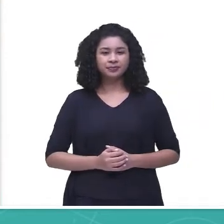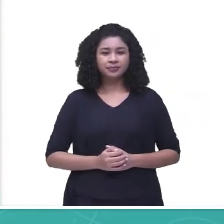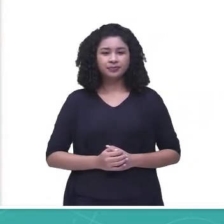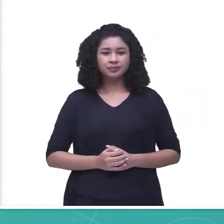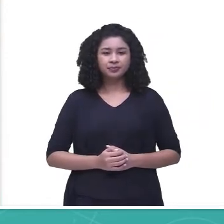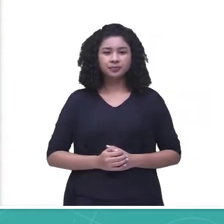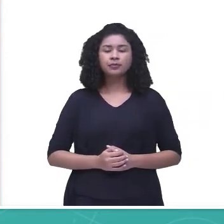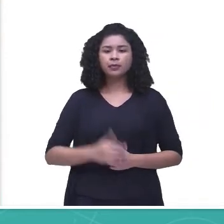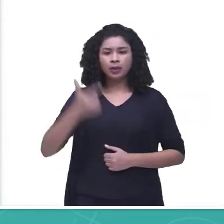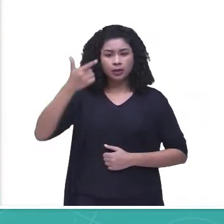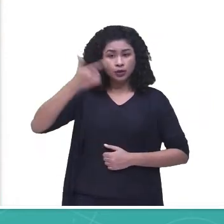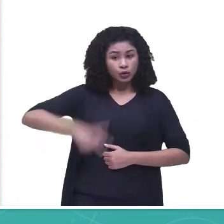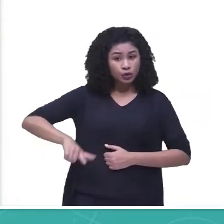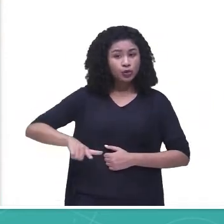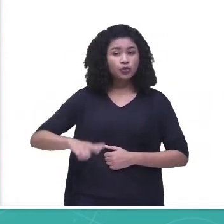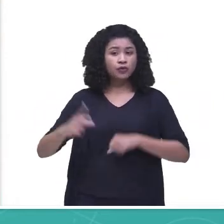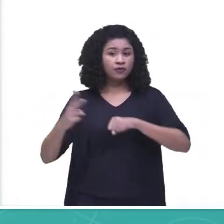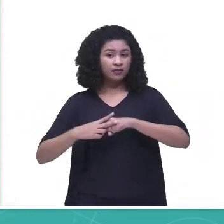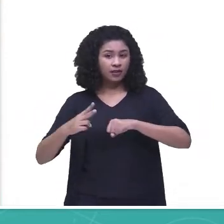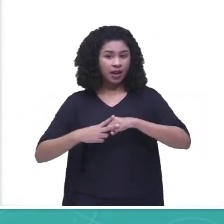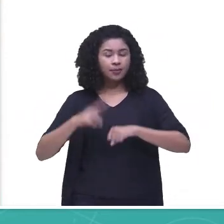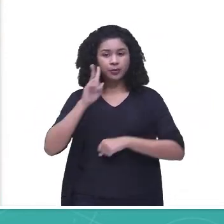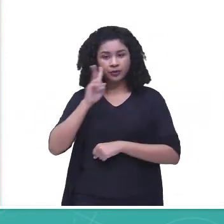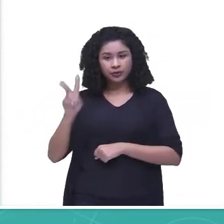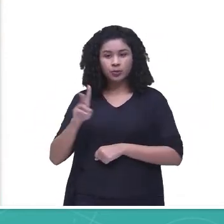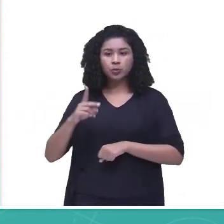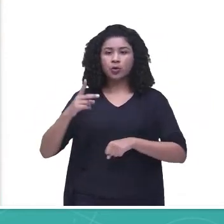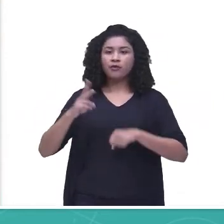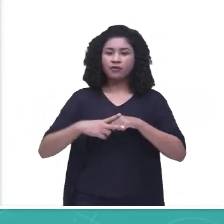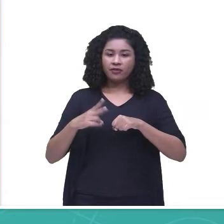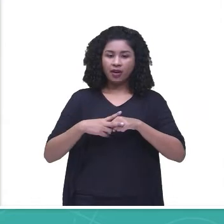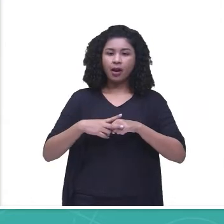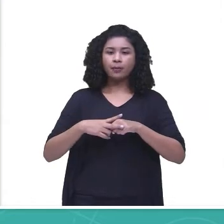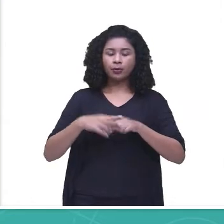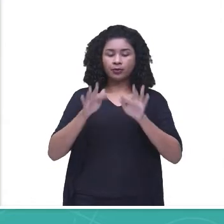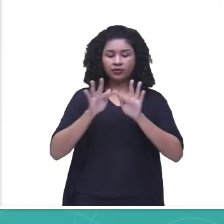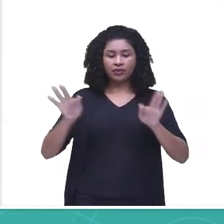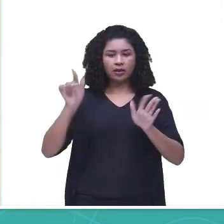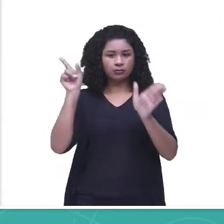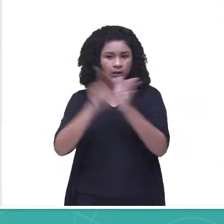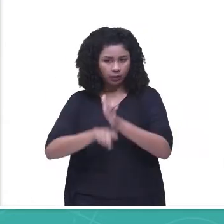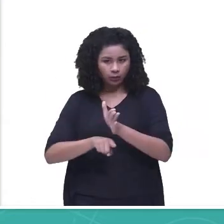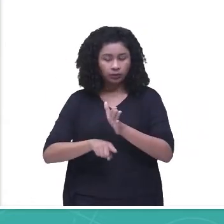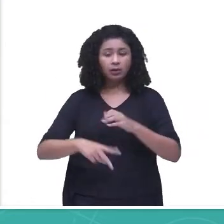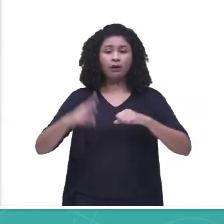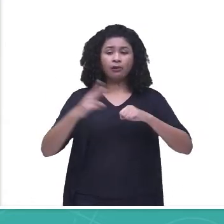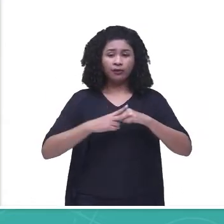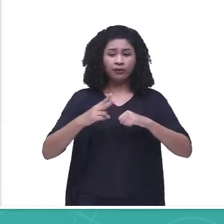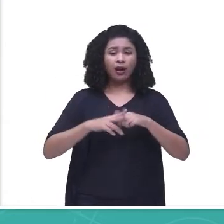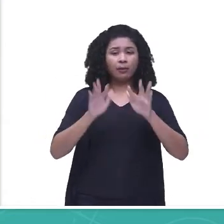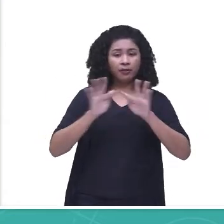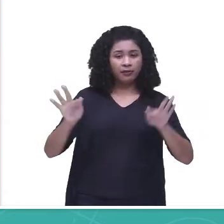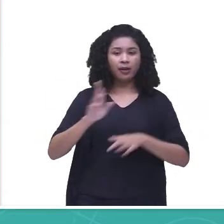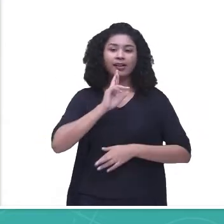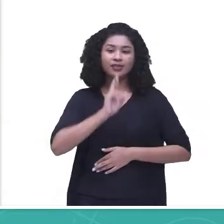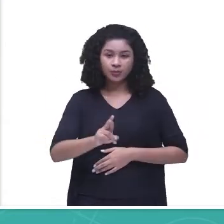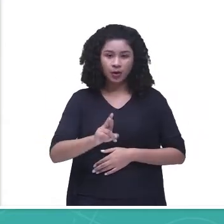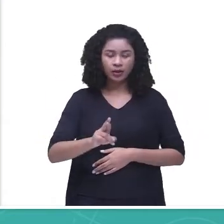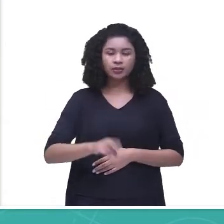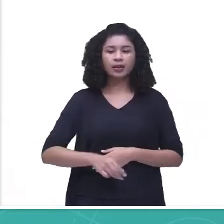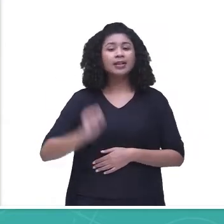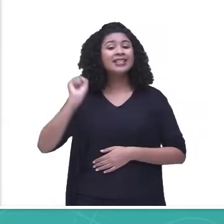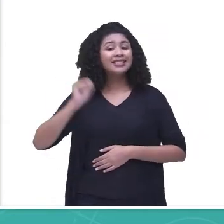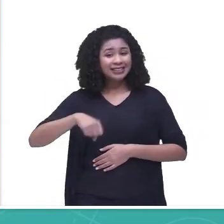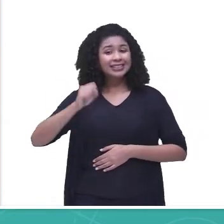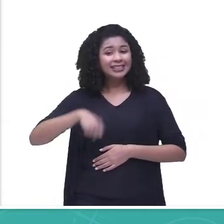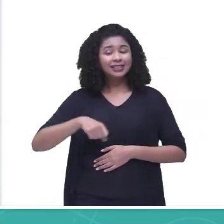repeti o verbo na resposta, portanto, eu estou ratificando essa resposta. É como se eu estivesse dizendo, sim, elas tocam guitarra. É o